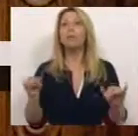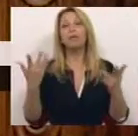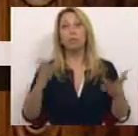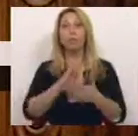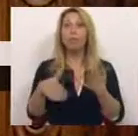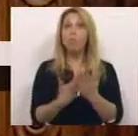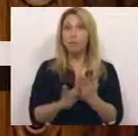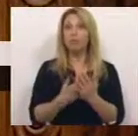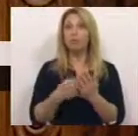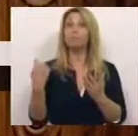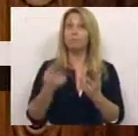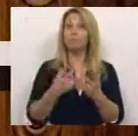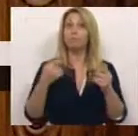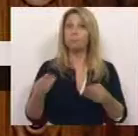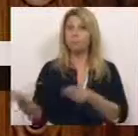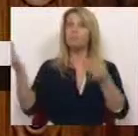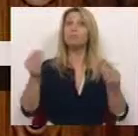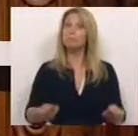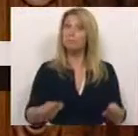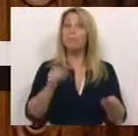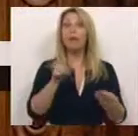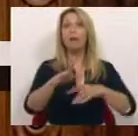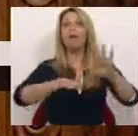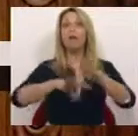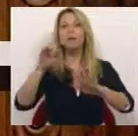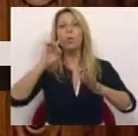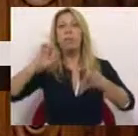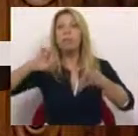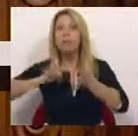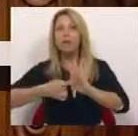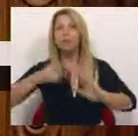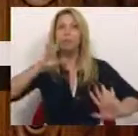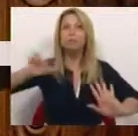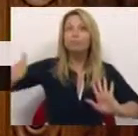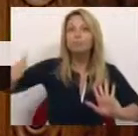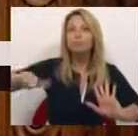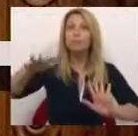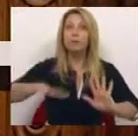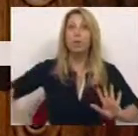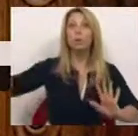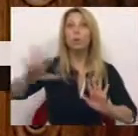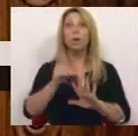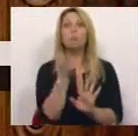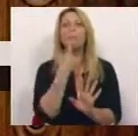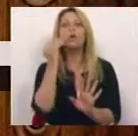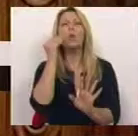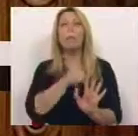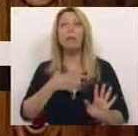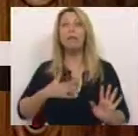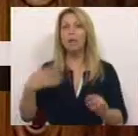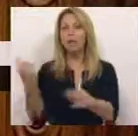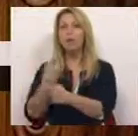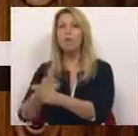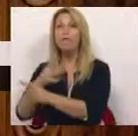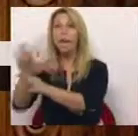haja ensaios, testes desses planos no terreno, até para perceber a coordenação das várias entidades envolvidas, porque são